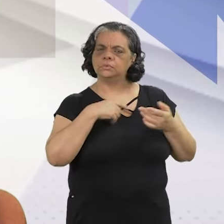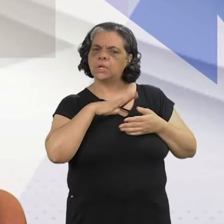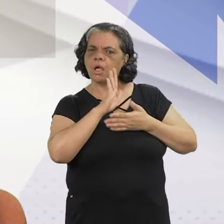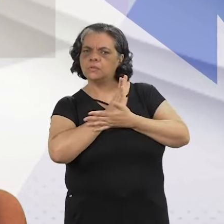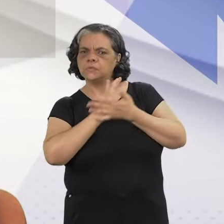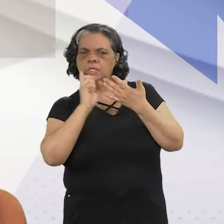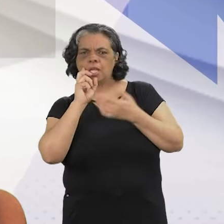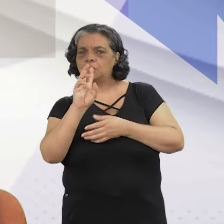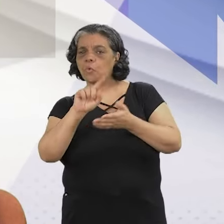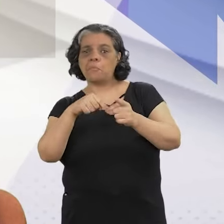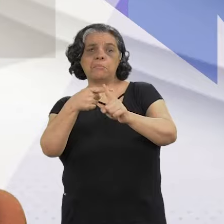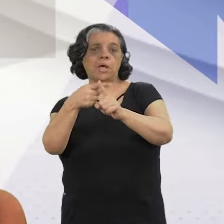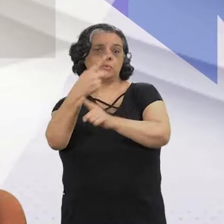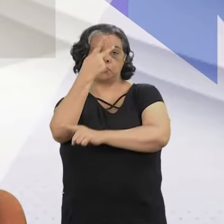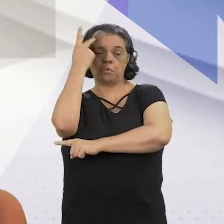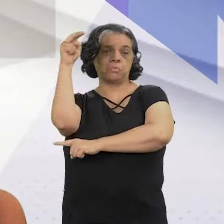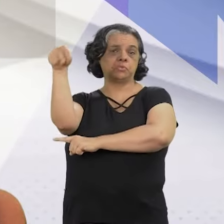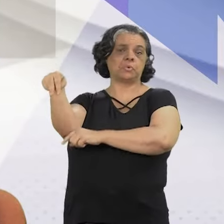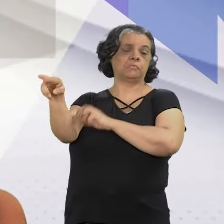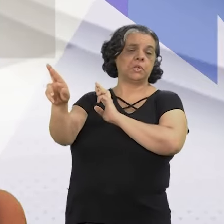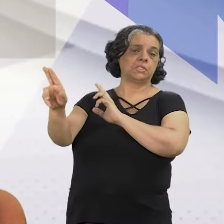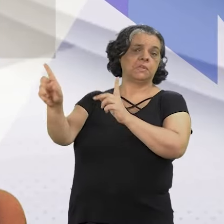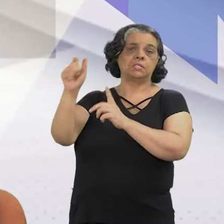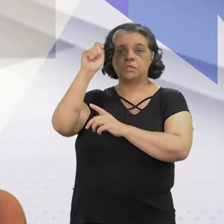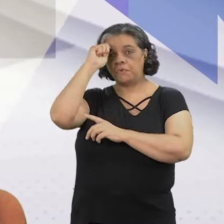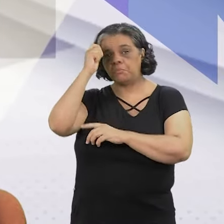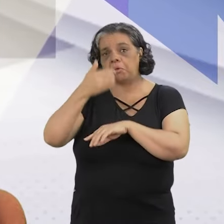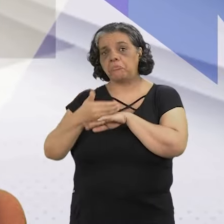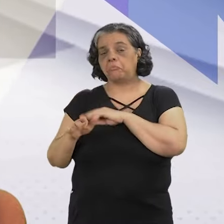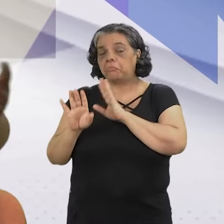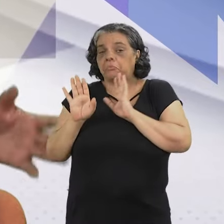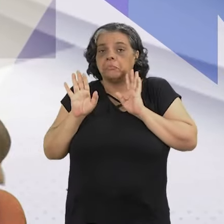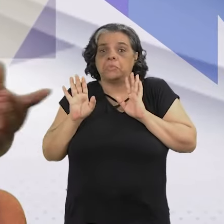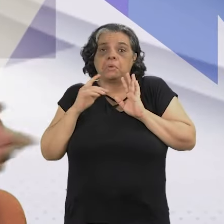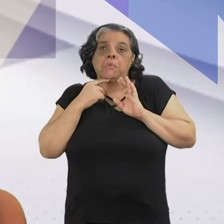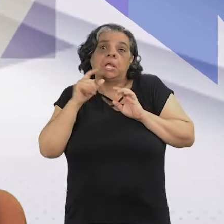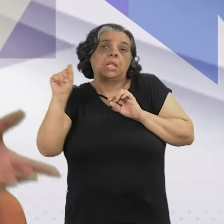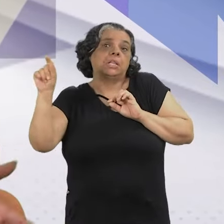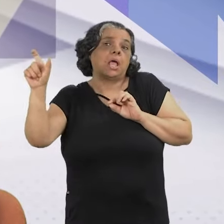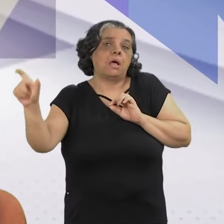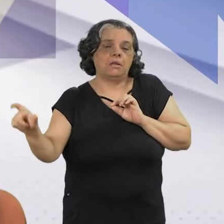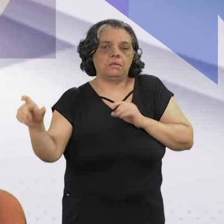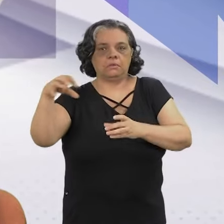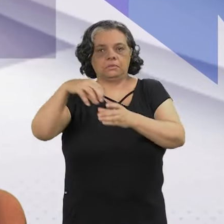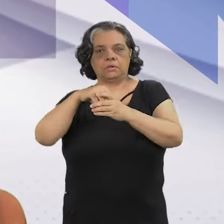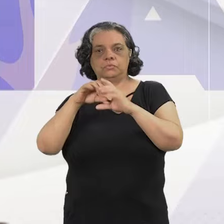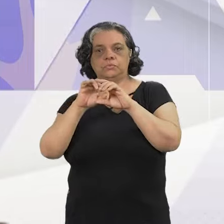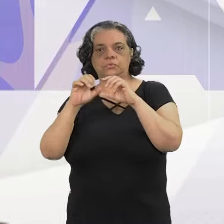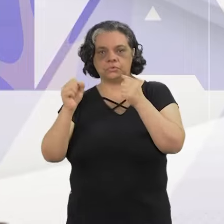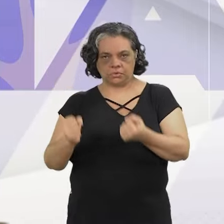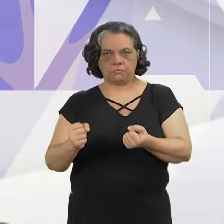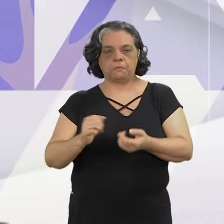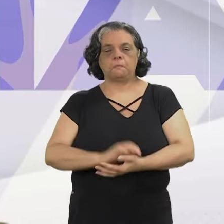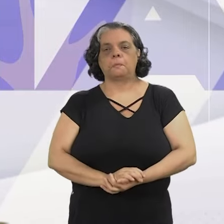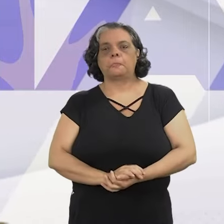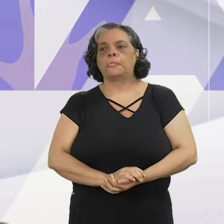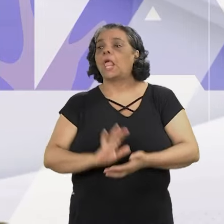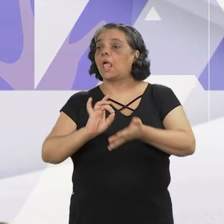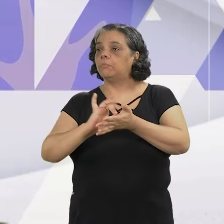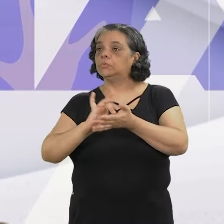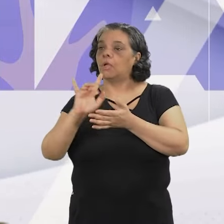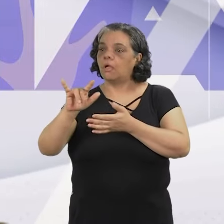vezes é só mais um ali que não faz diferença se ele é negro ou branco né para quem tá ali dentro daquele sistema realmente e